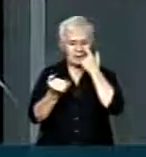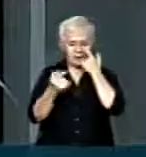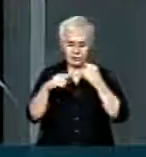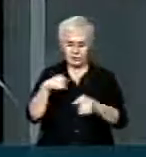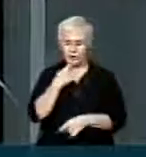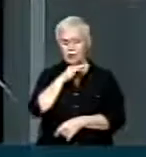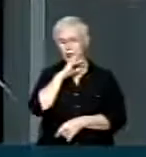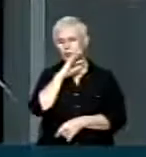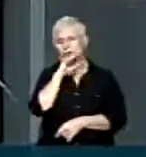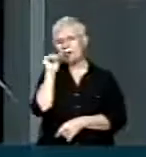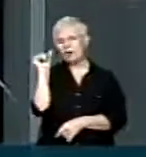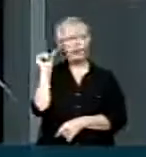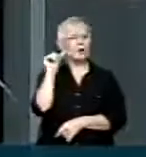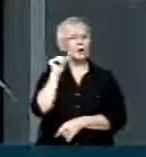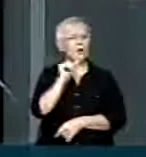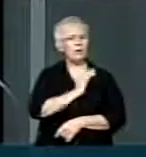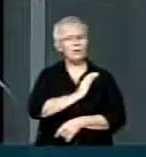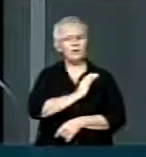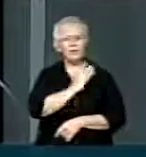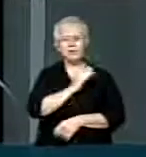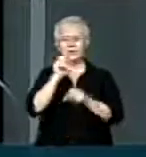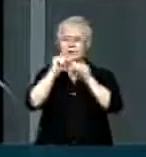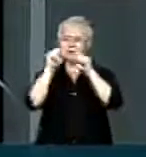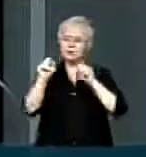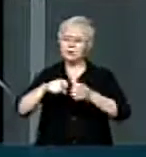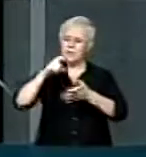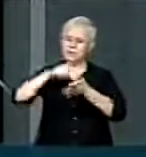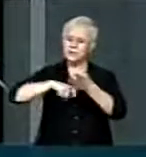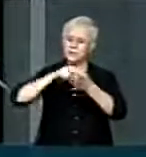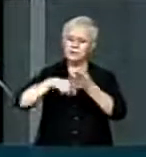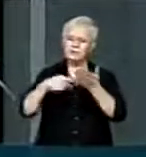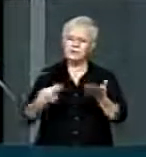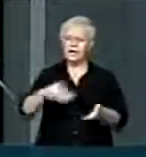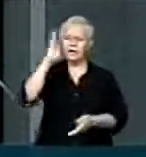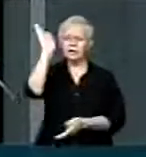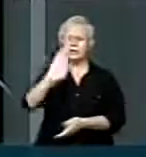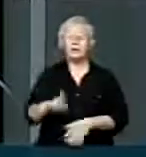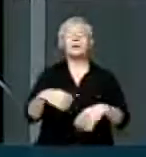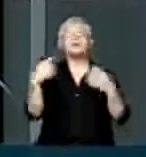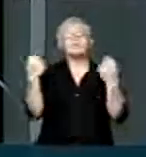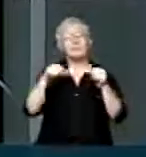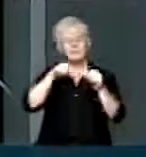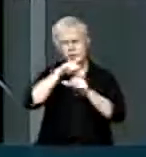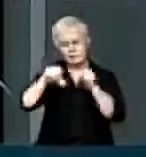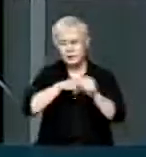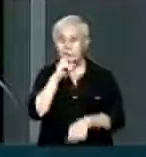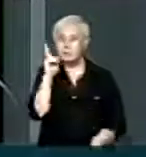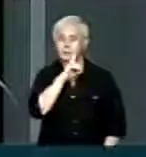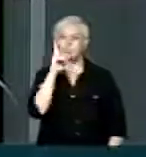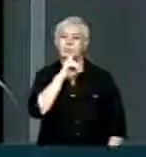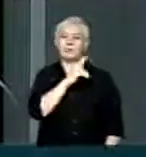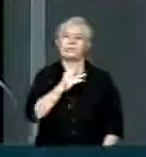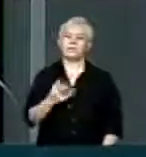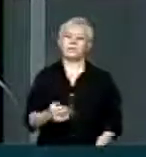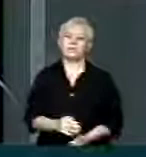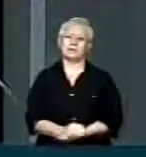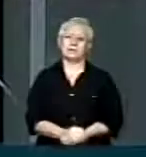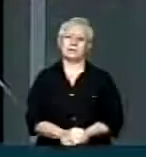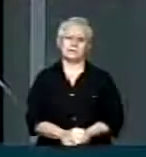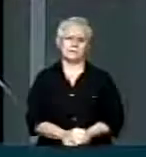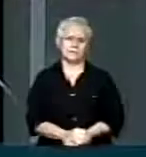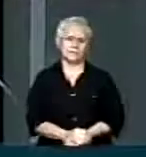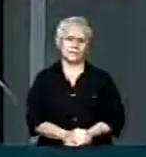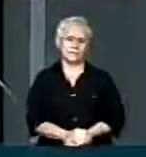cruel, no nosso cruel sistema tributário, que precisa emergentemente, urgentemente